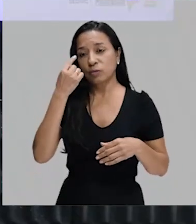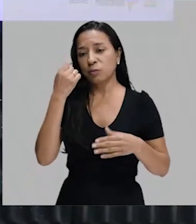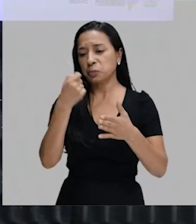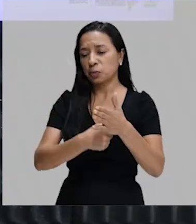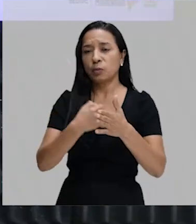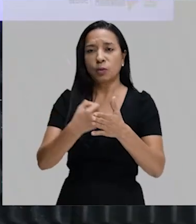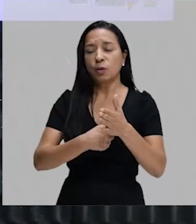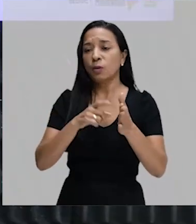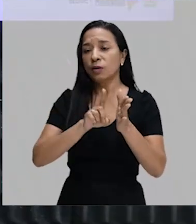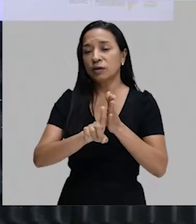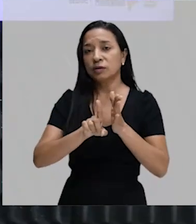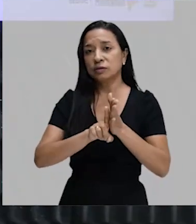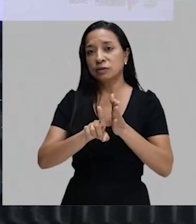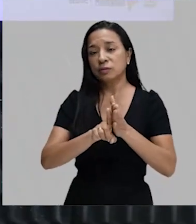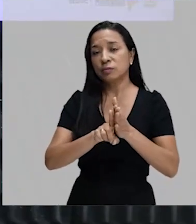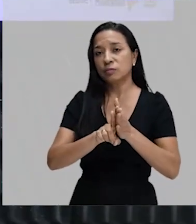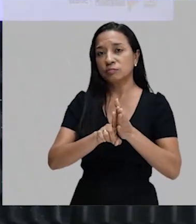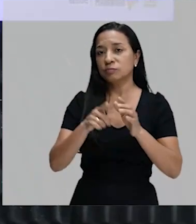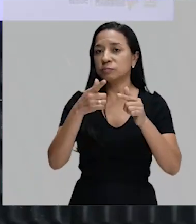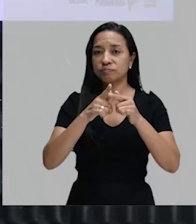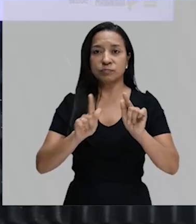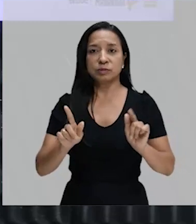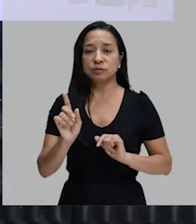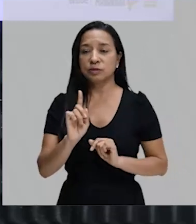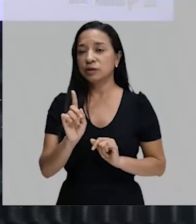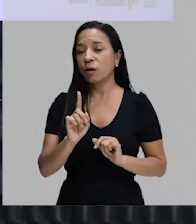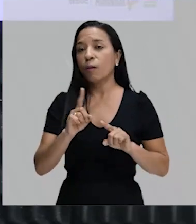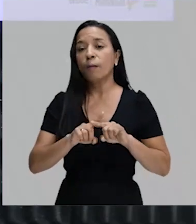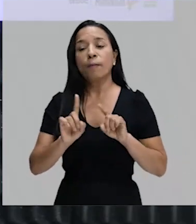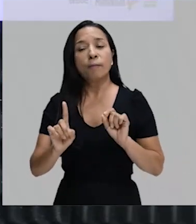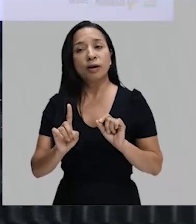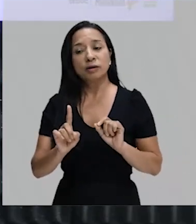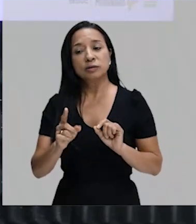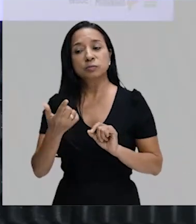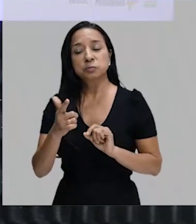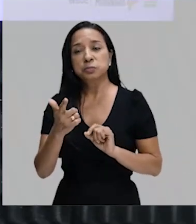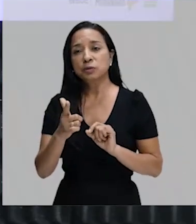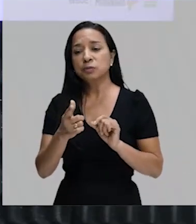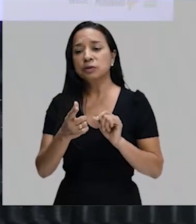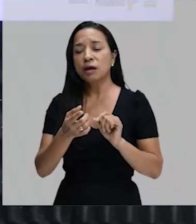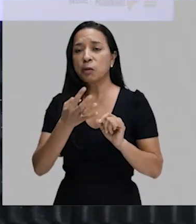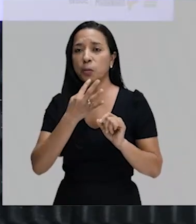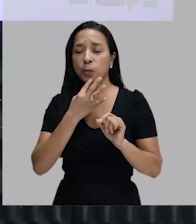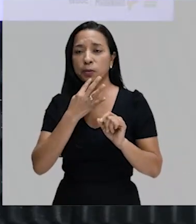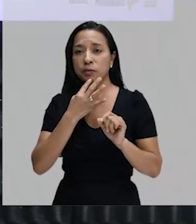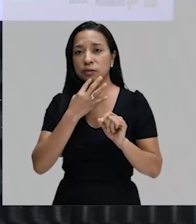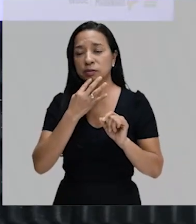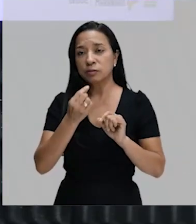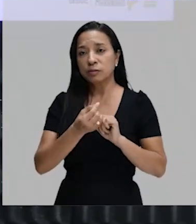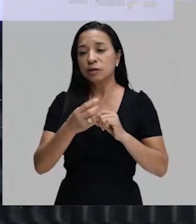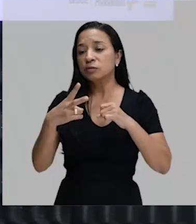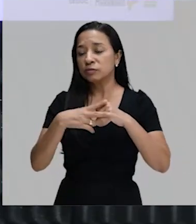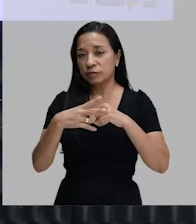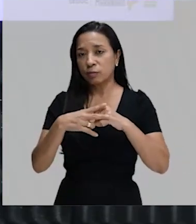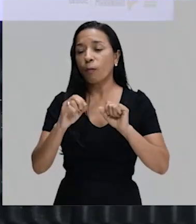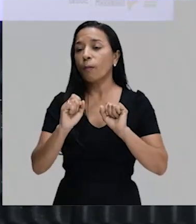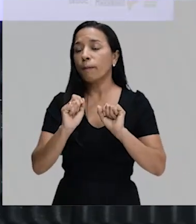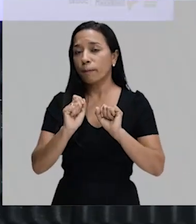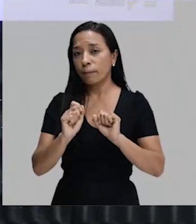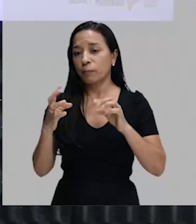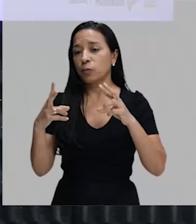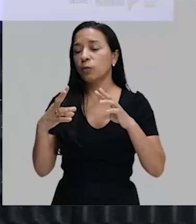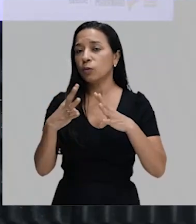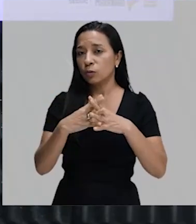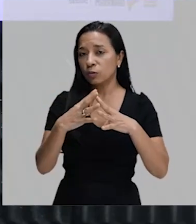questão da gramática, mas se você não tiver noções de verbo, você pode se atrapalhar nas traduções